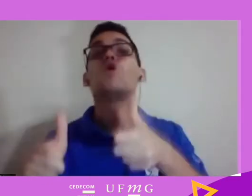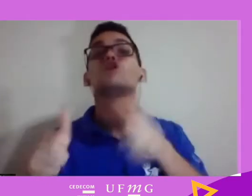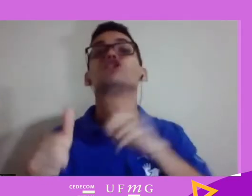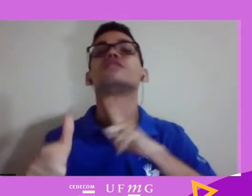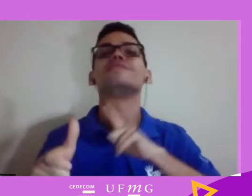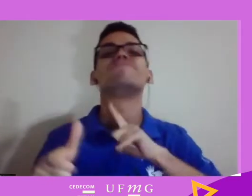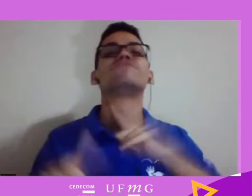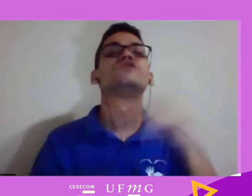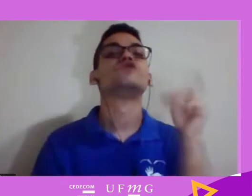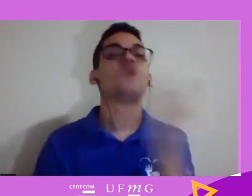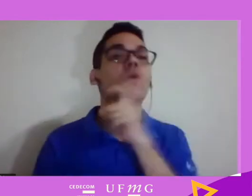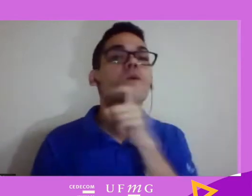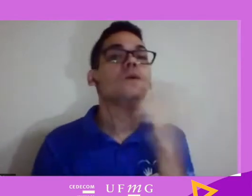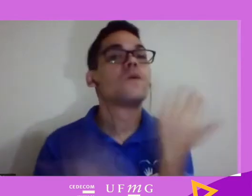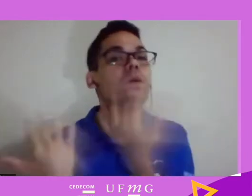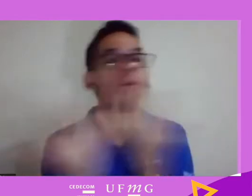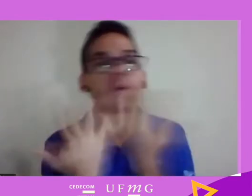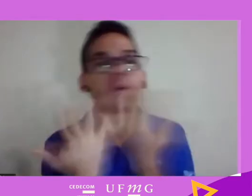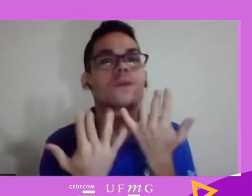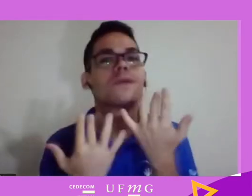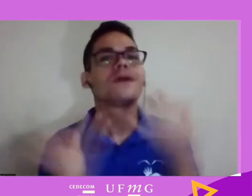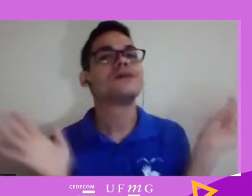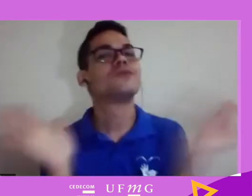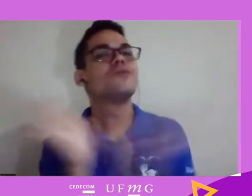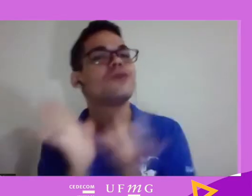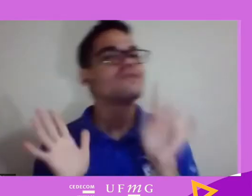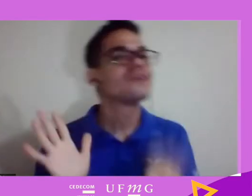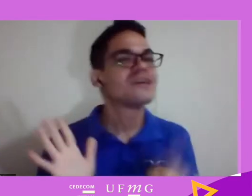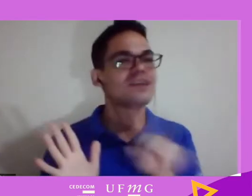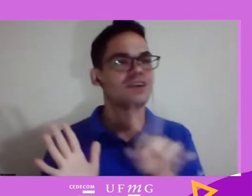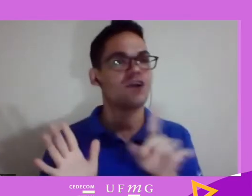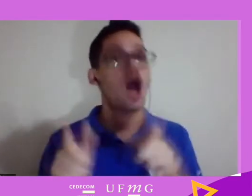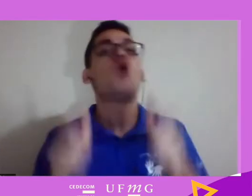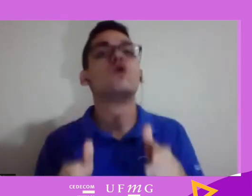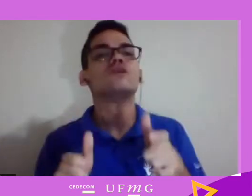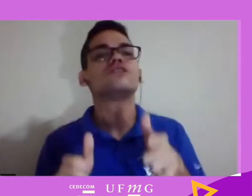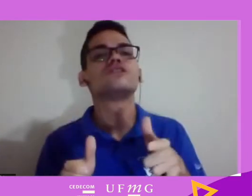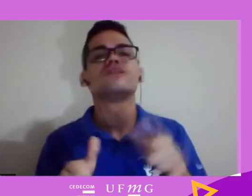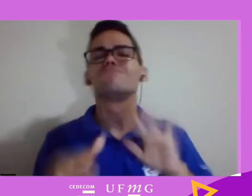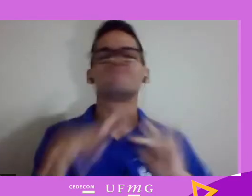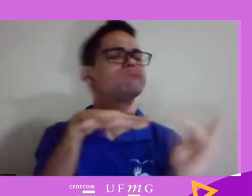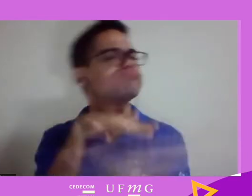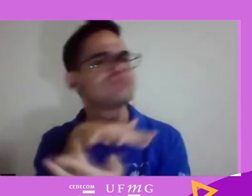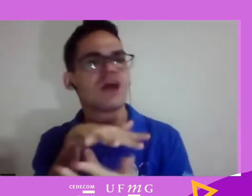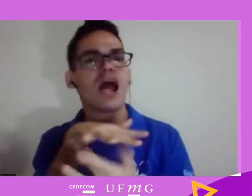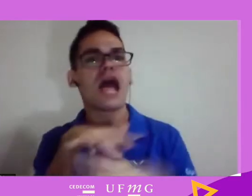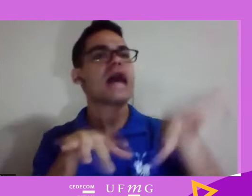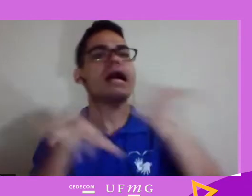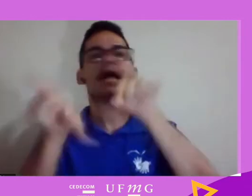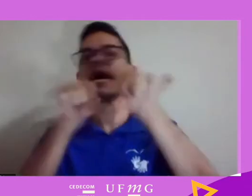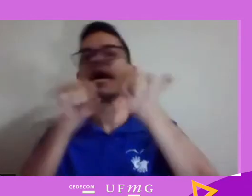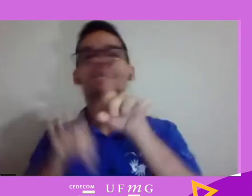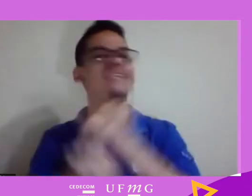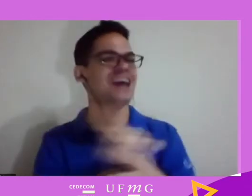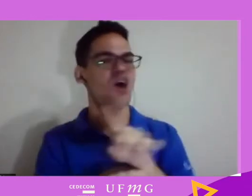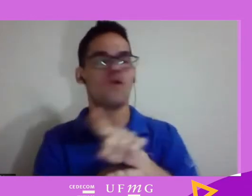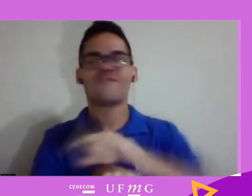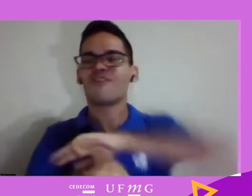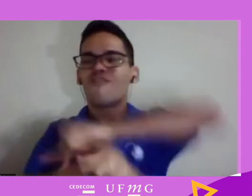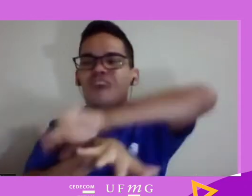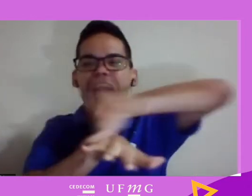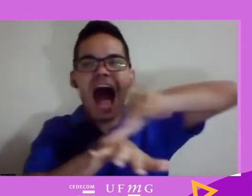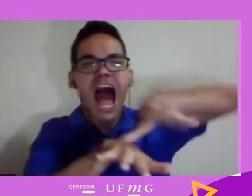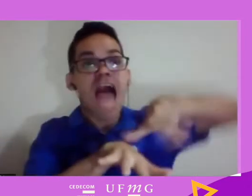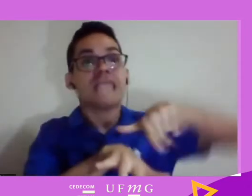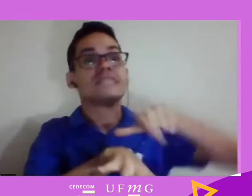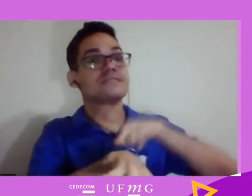news estão? Onde nós estamos. Isso funciona assim. Então, não é uma ou outra. São todas. Por isso que